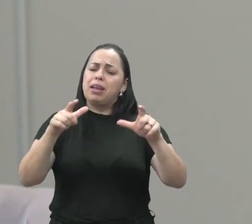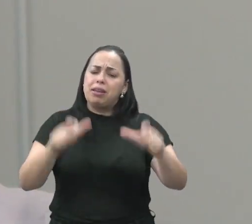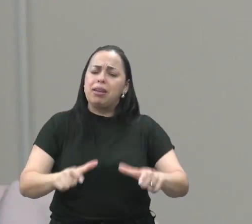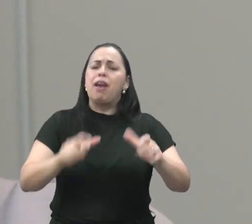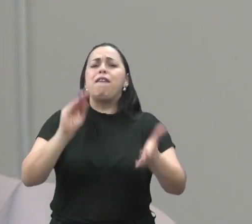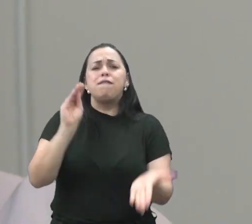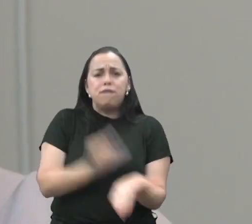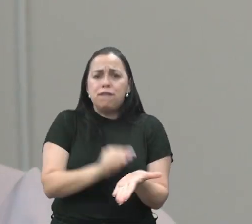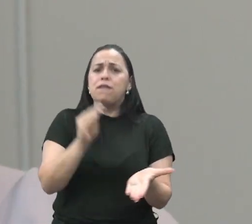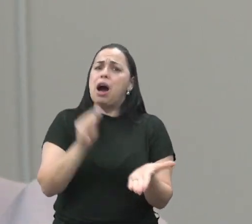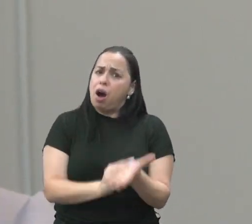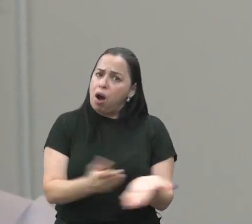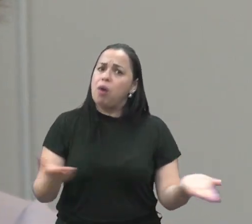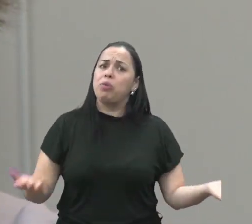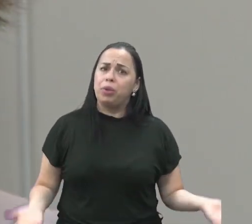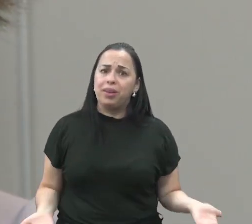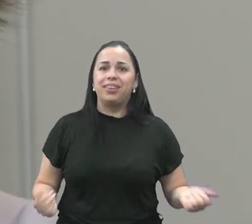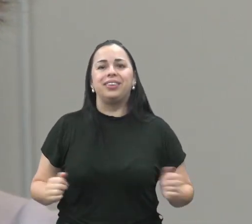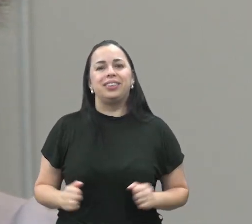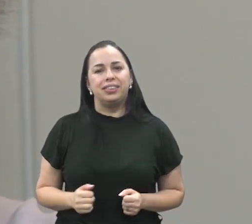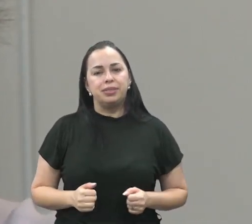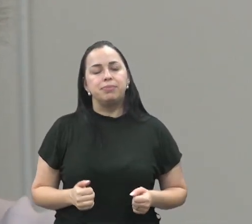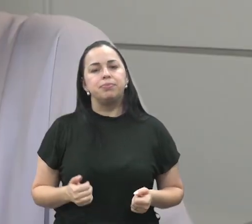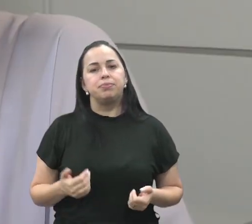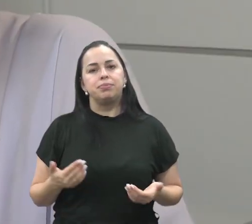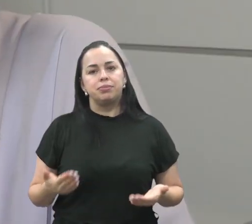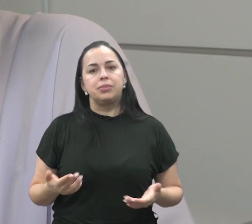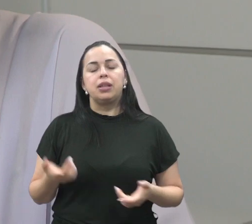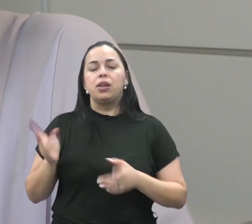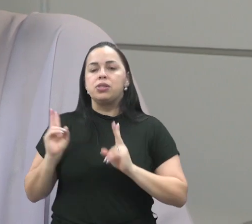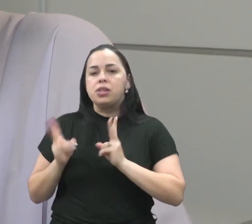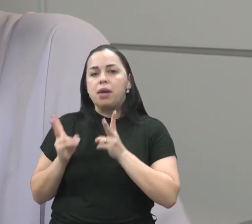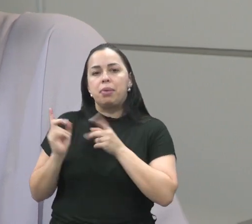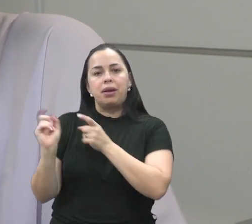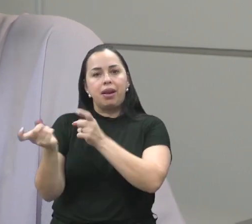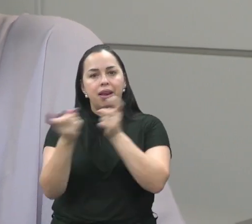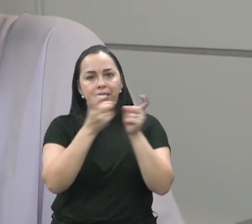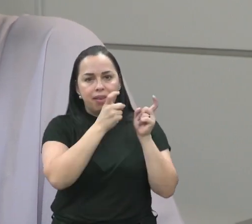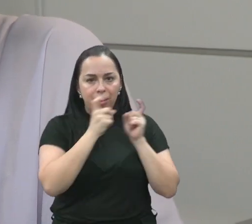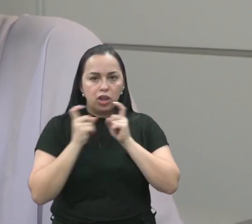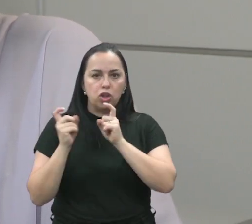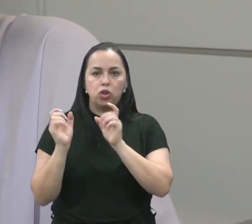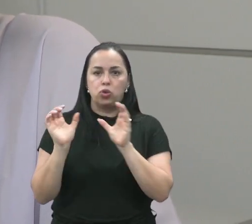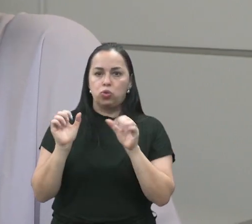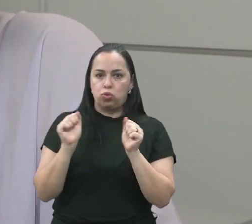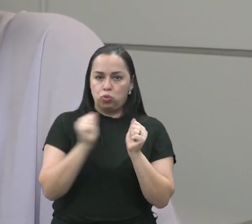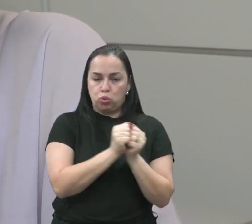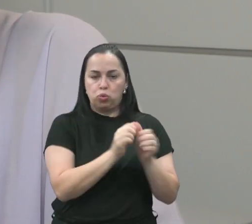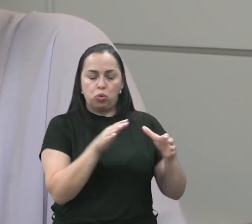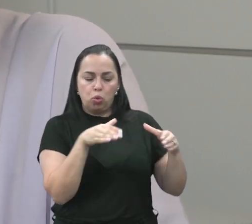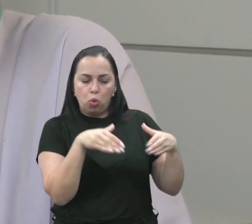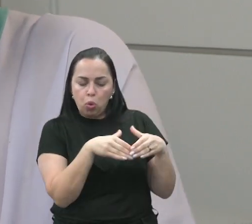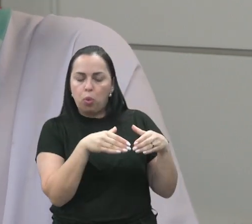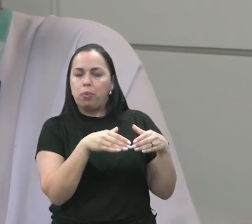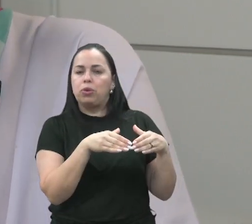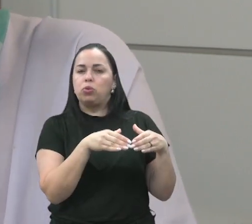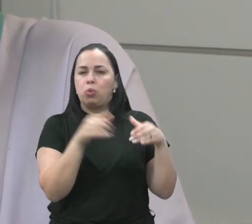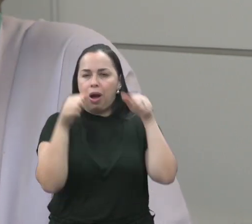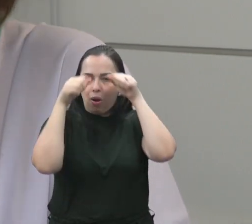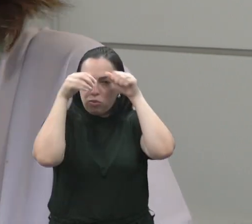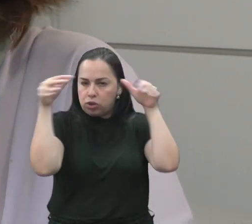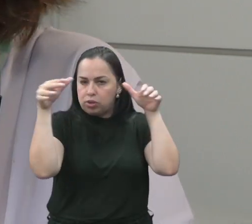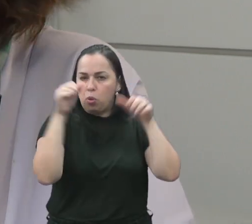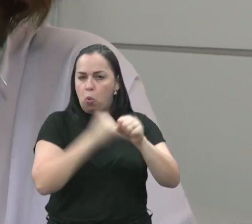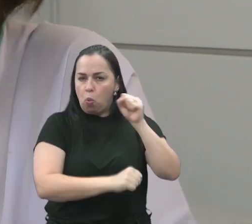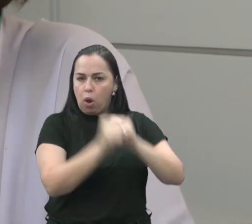atendimento especializado como esse em São José dos Campos. Nas reuniões que nós tivemos na Frente Parlamentar de Autista o